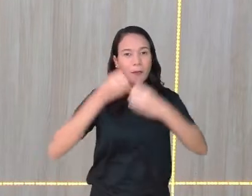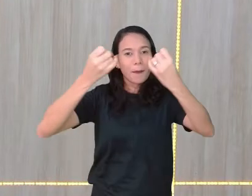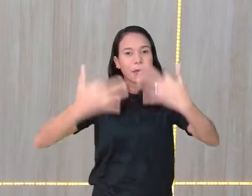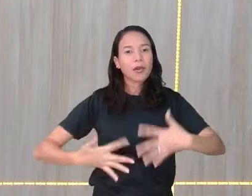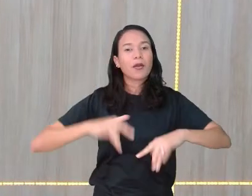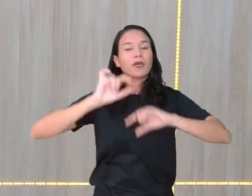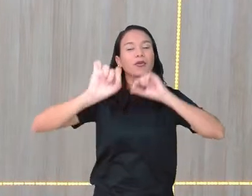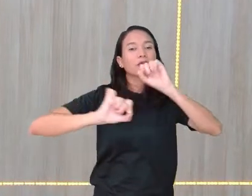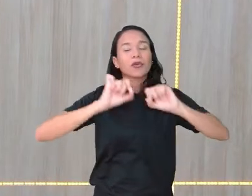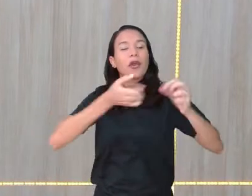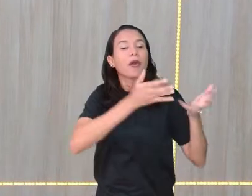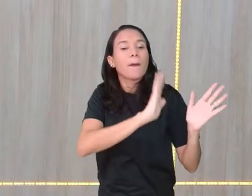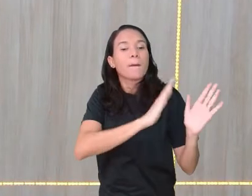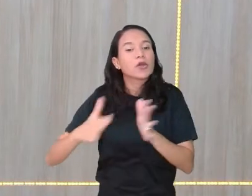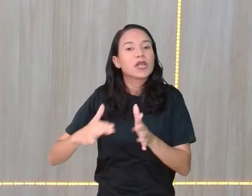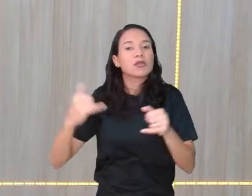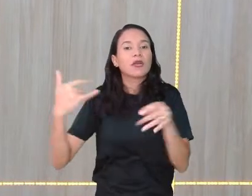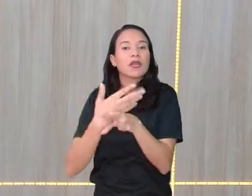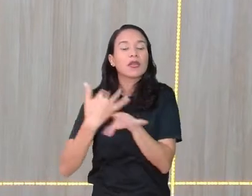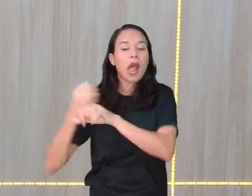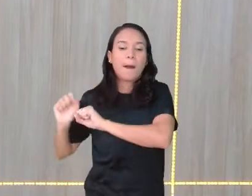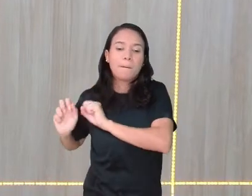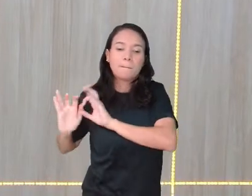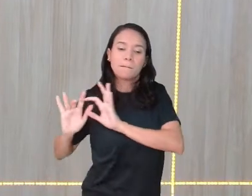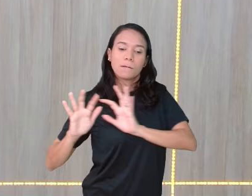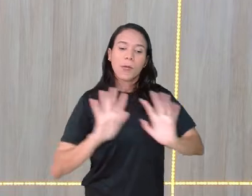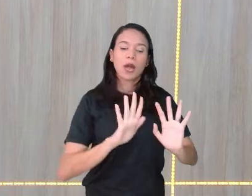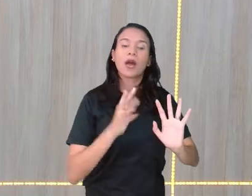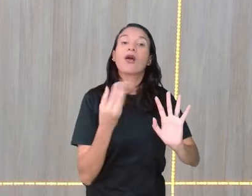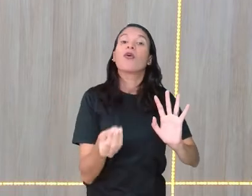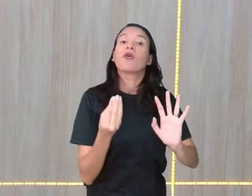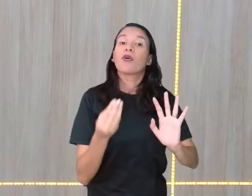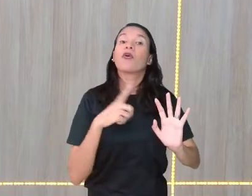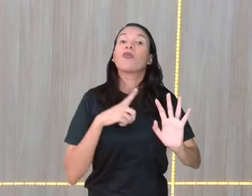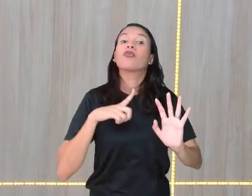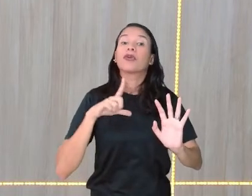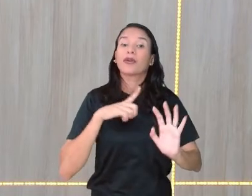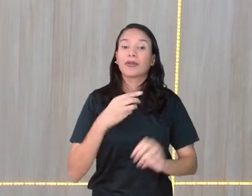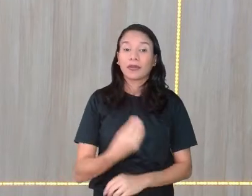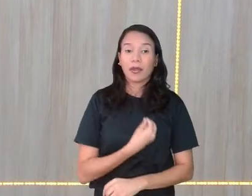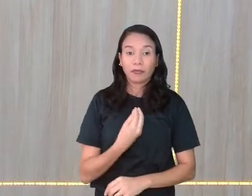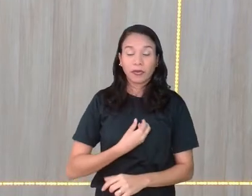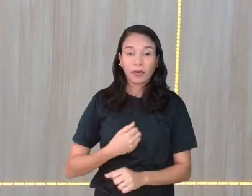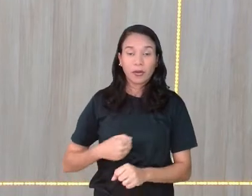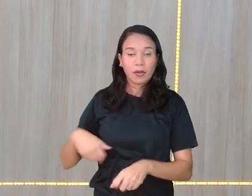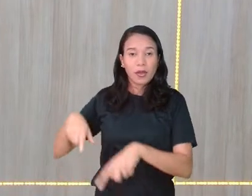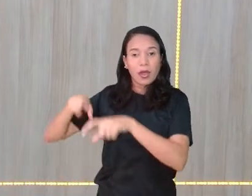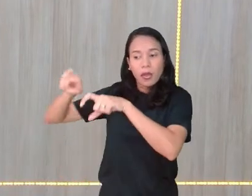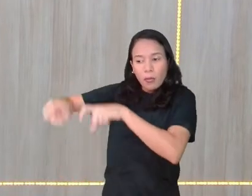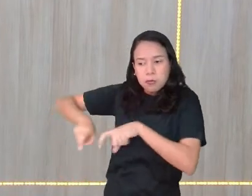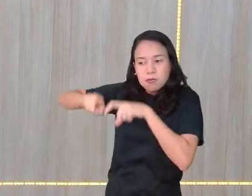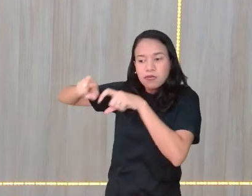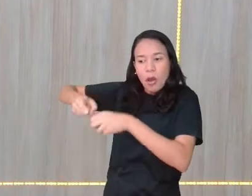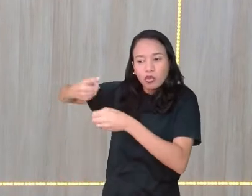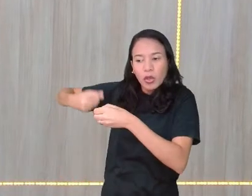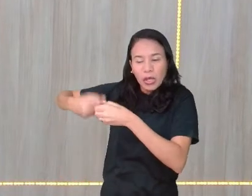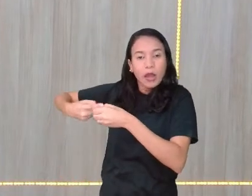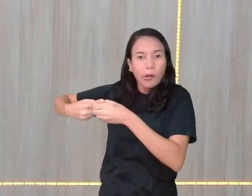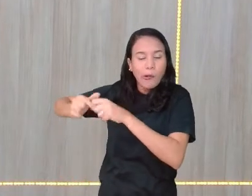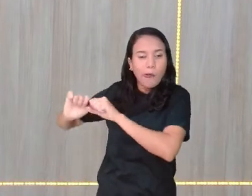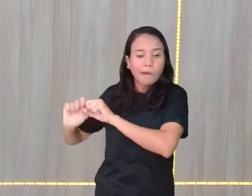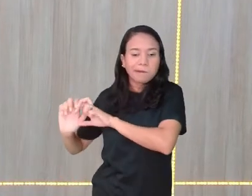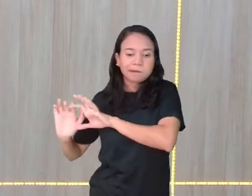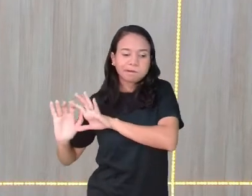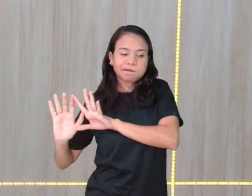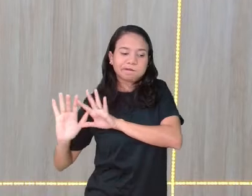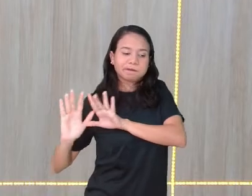falou dentro do processo de urbanização, aquela questão do êxodo rural, aquelas pessoas que vêm para o grande